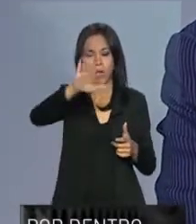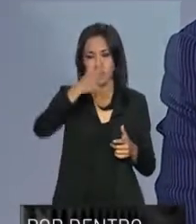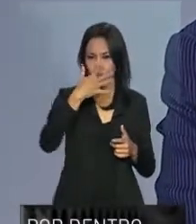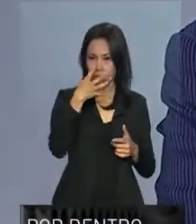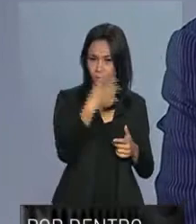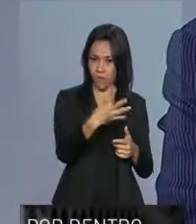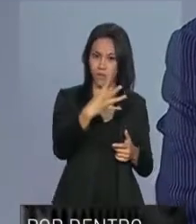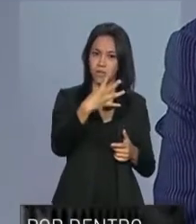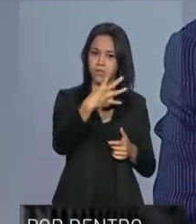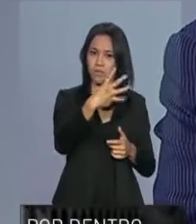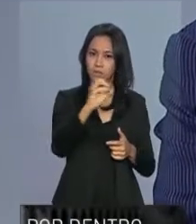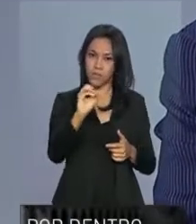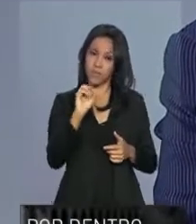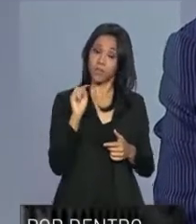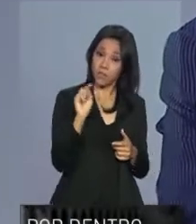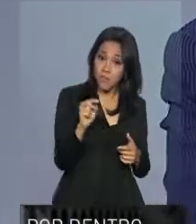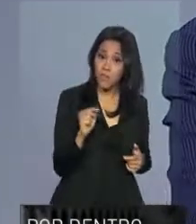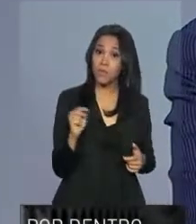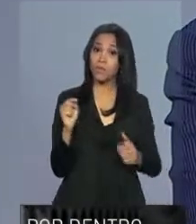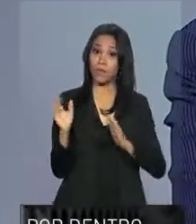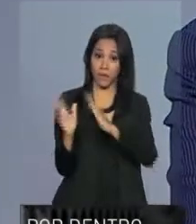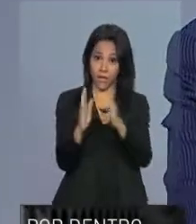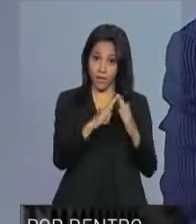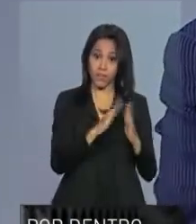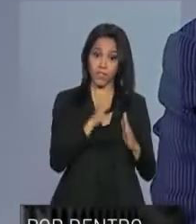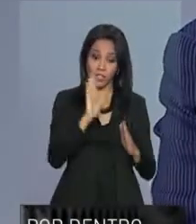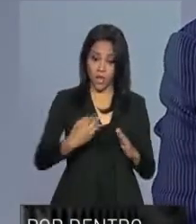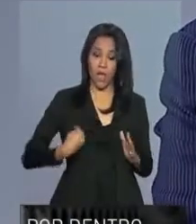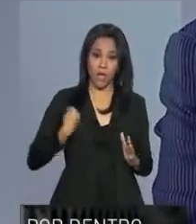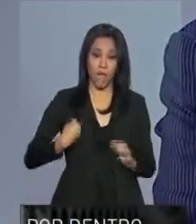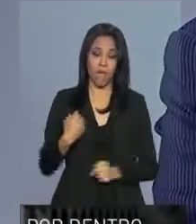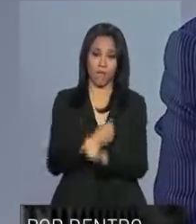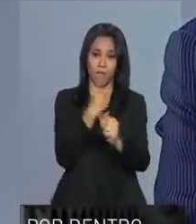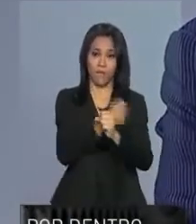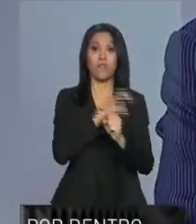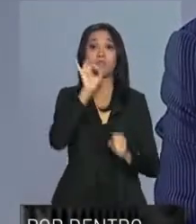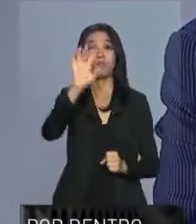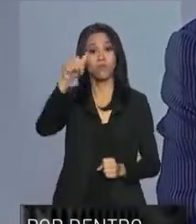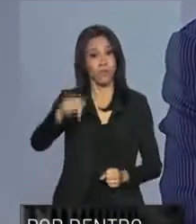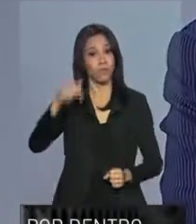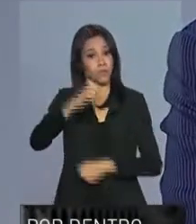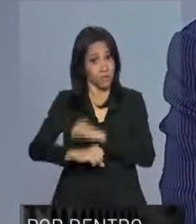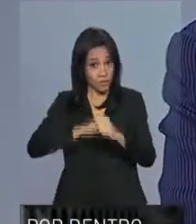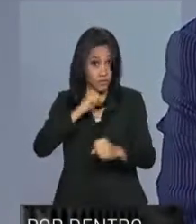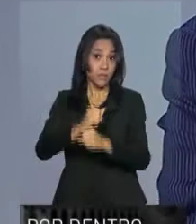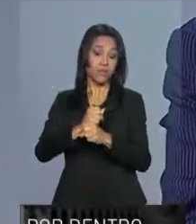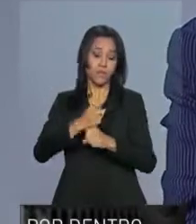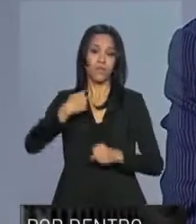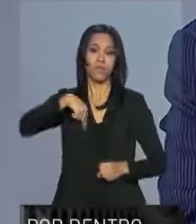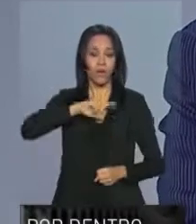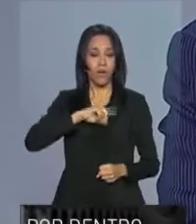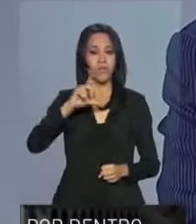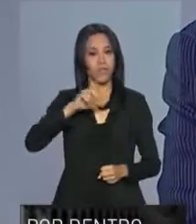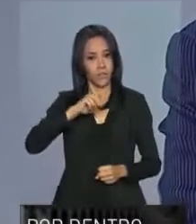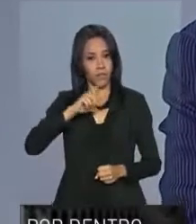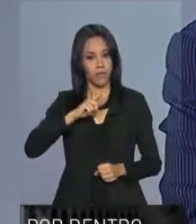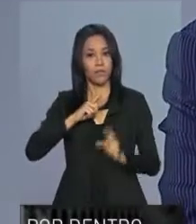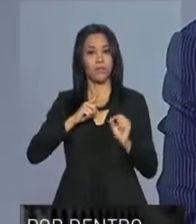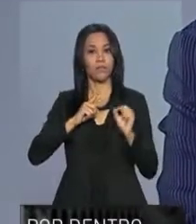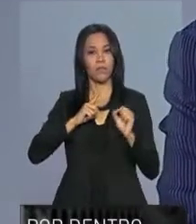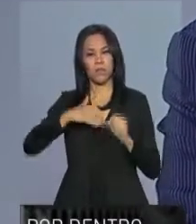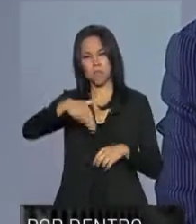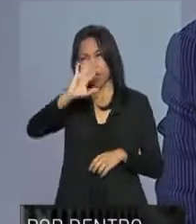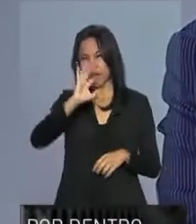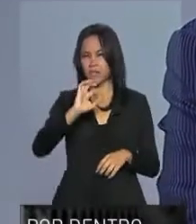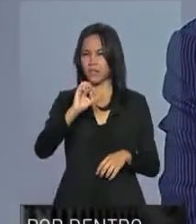mil moradias que estão em construção então você imagina que somente neste ano nós estamos enfrentando efetivamente mais de